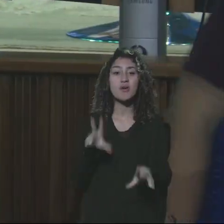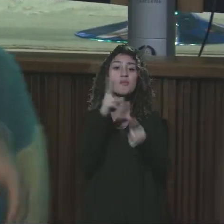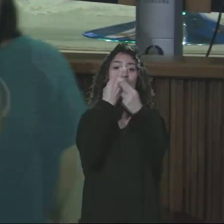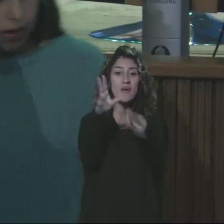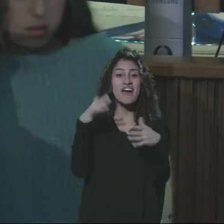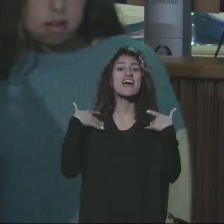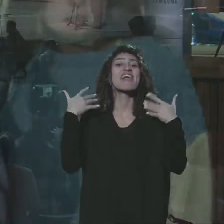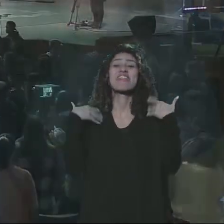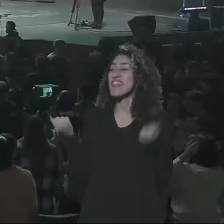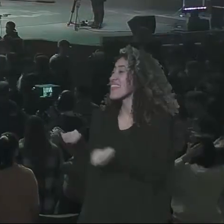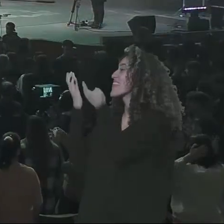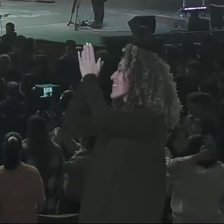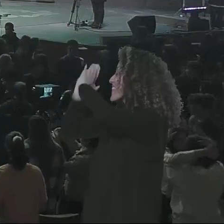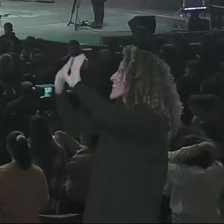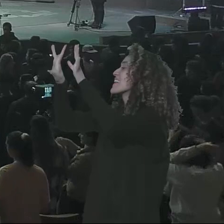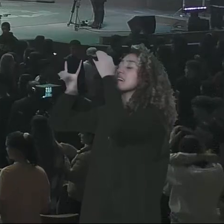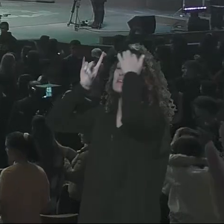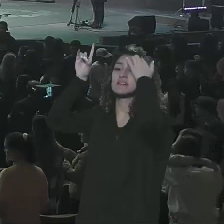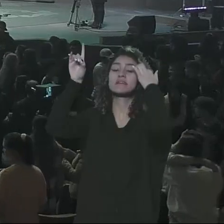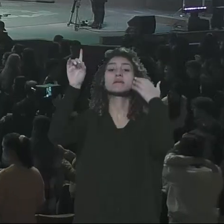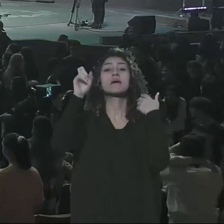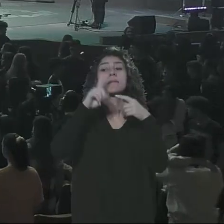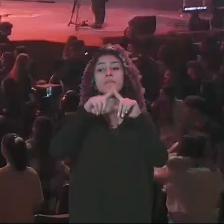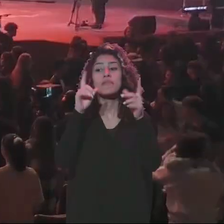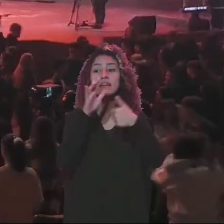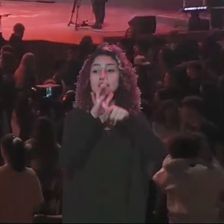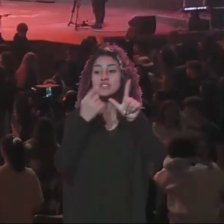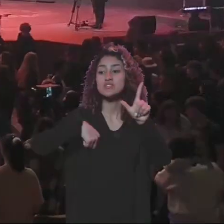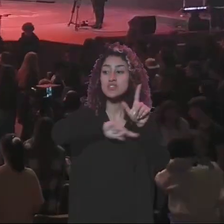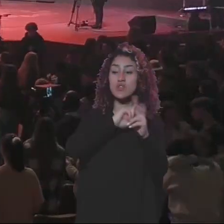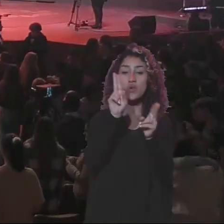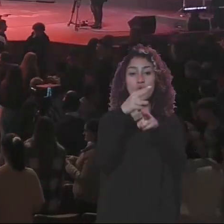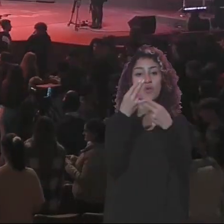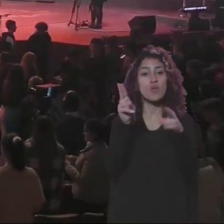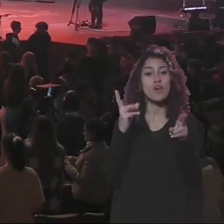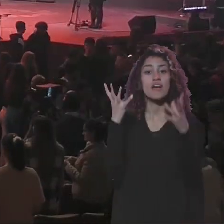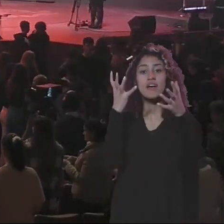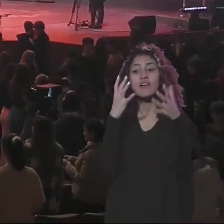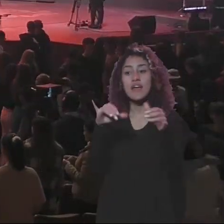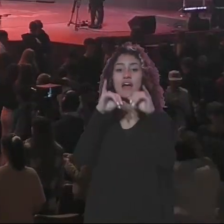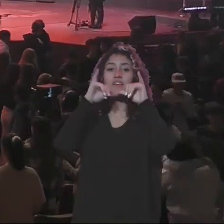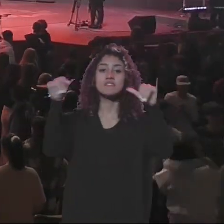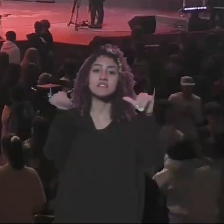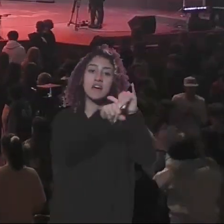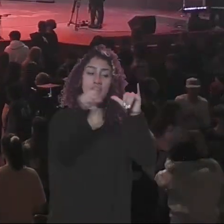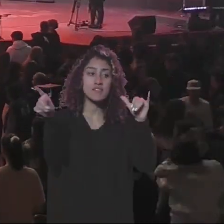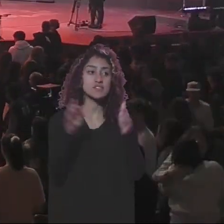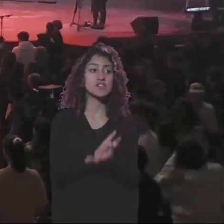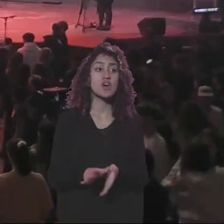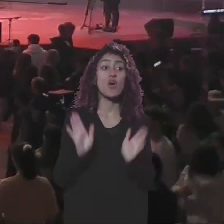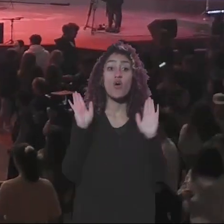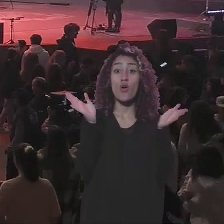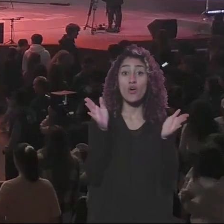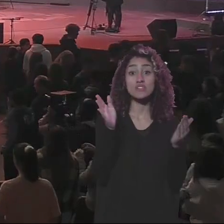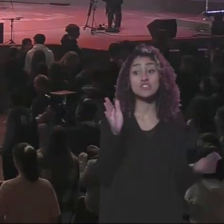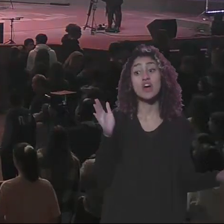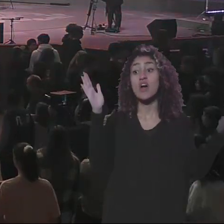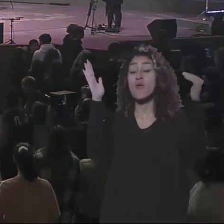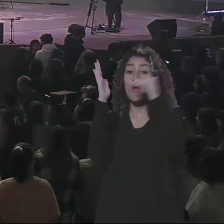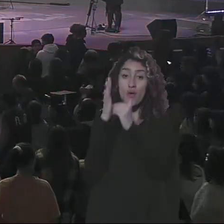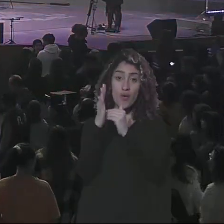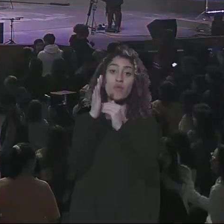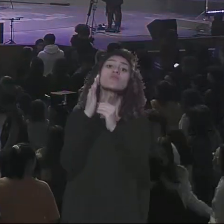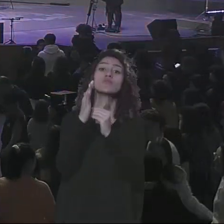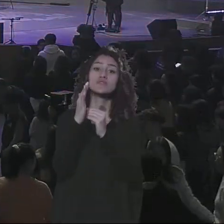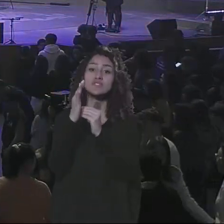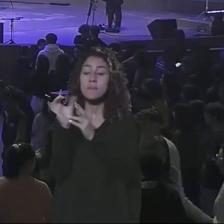Senhor. Gente, antes da gente tocar a música, só quero dar um aviso para vocês de novo, tá bom? Hoje é a última cantina que a gente está